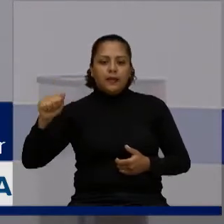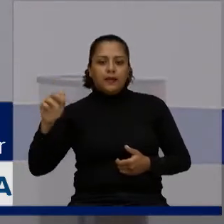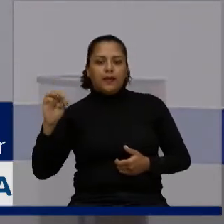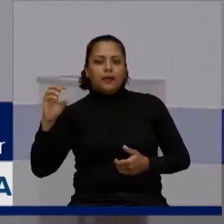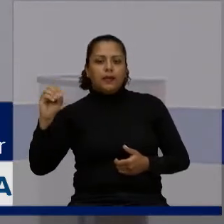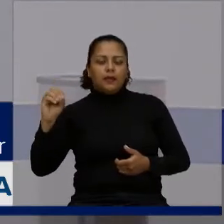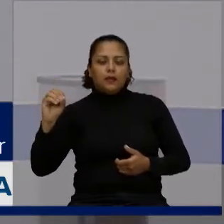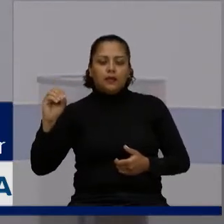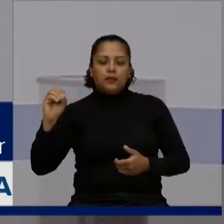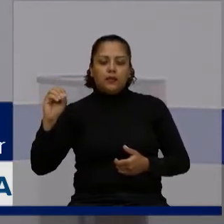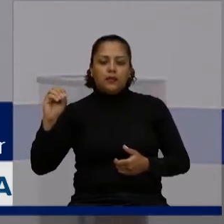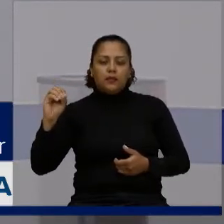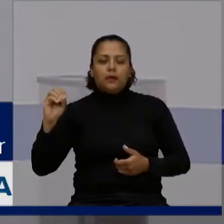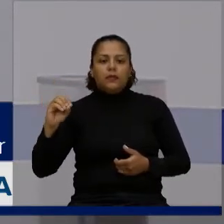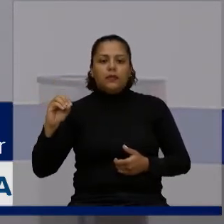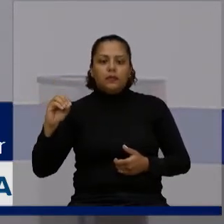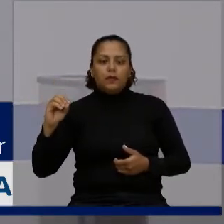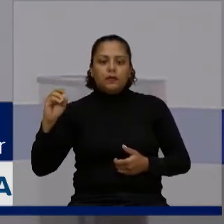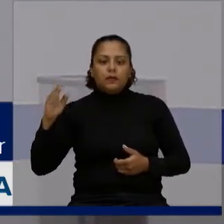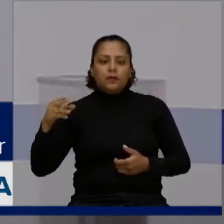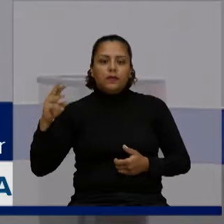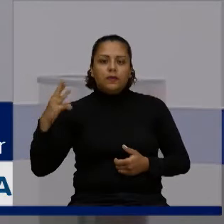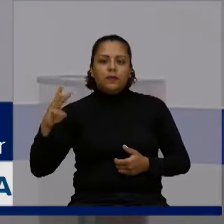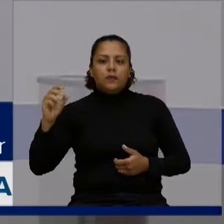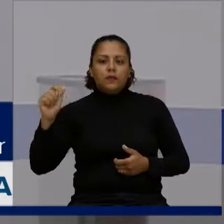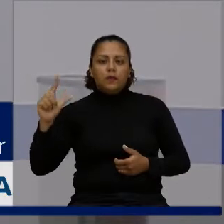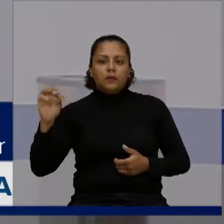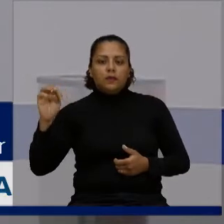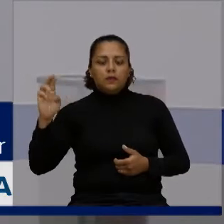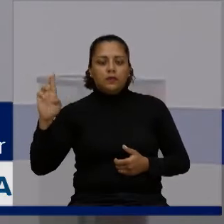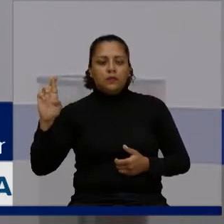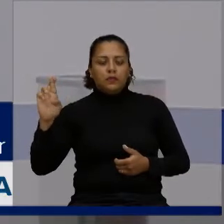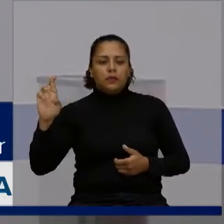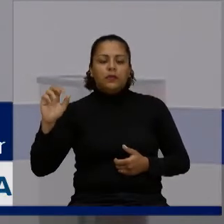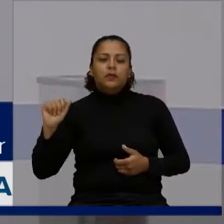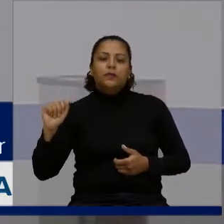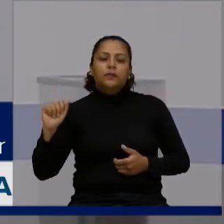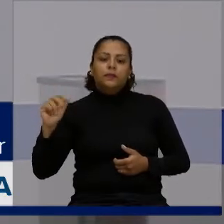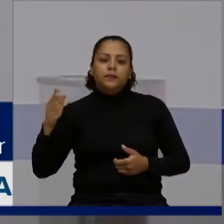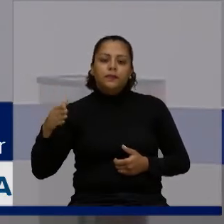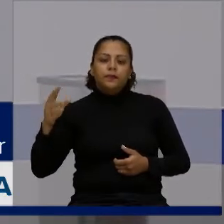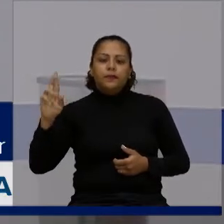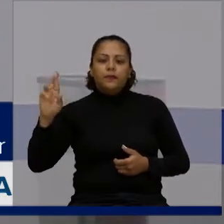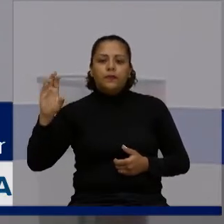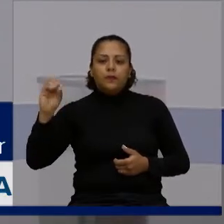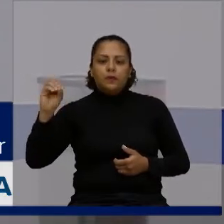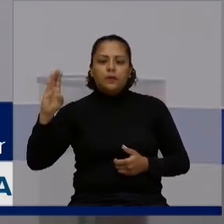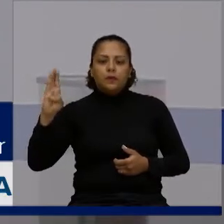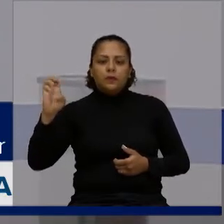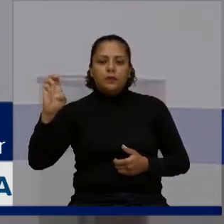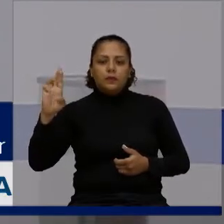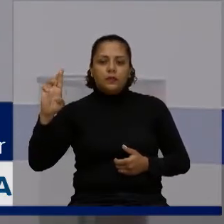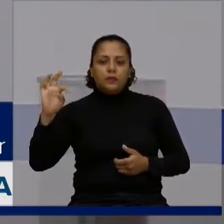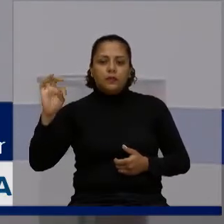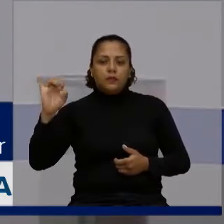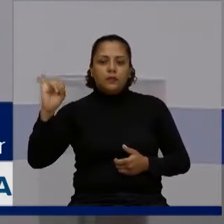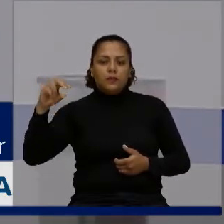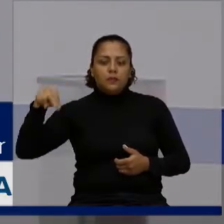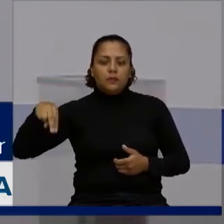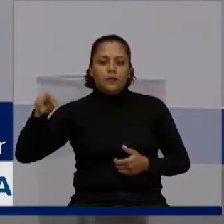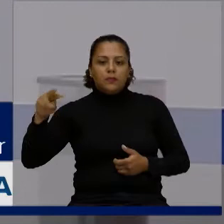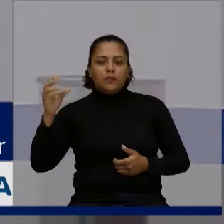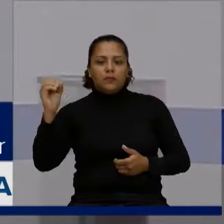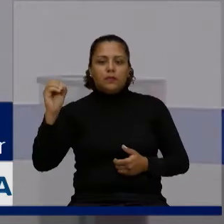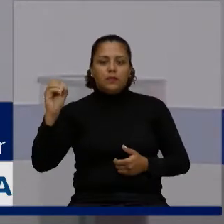Santiago, vereador Walter Hayashi, vereador Robertinho da Padaria,